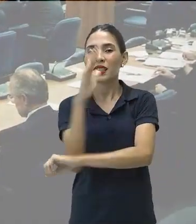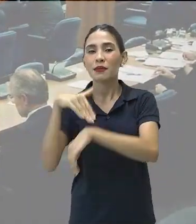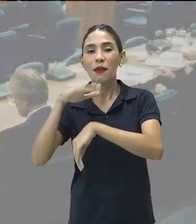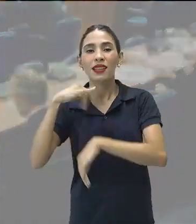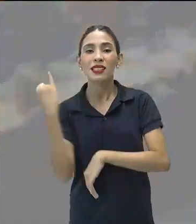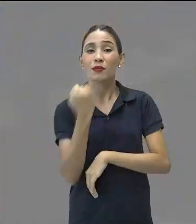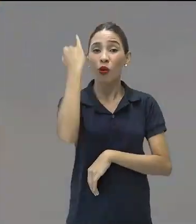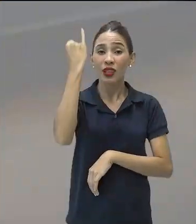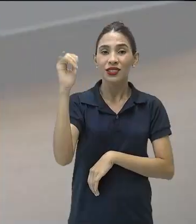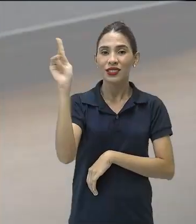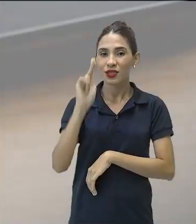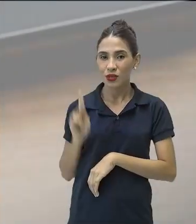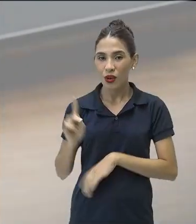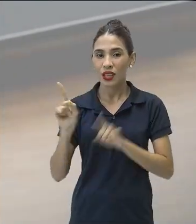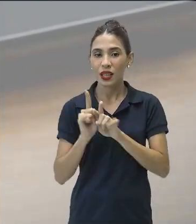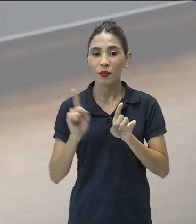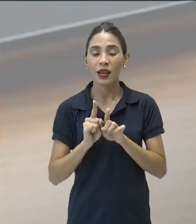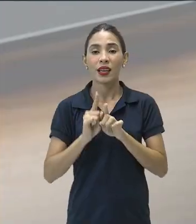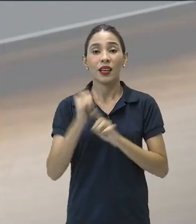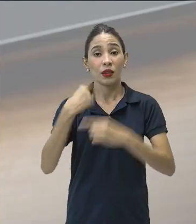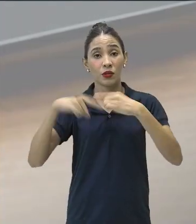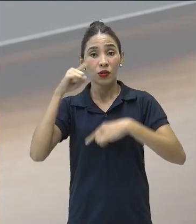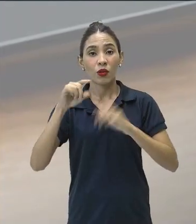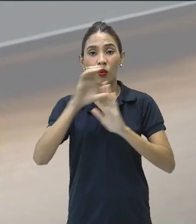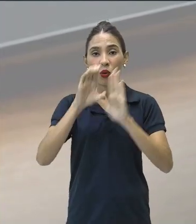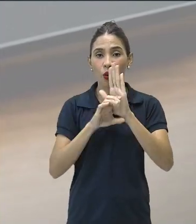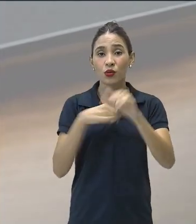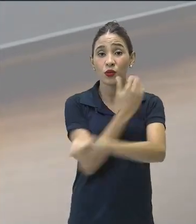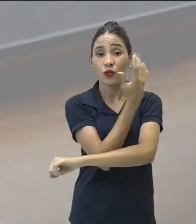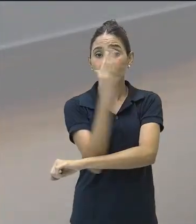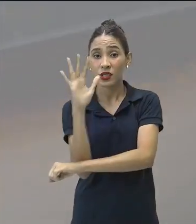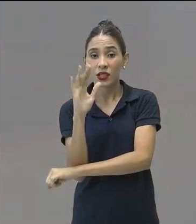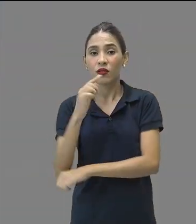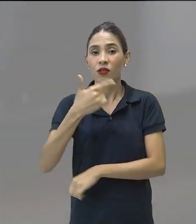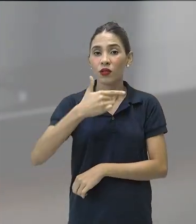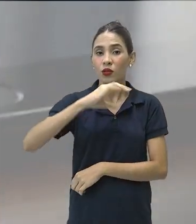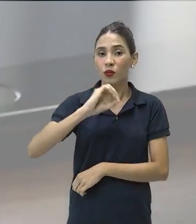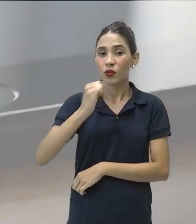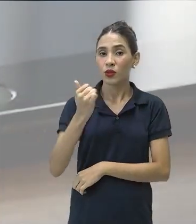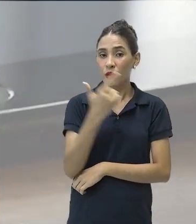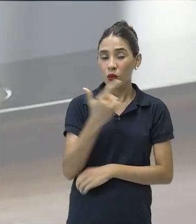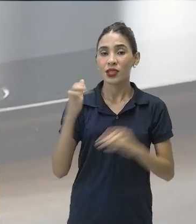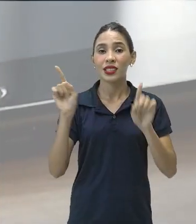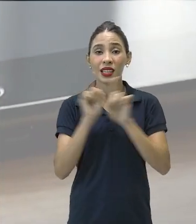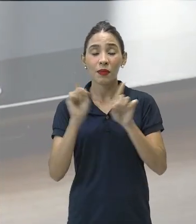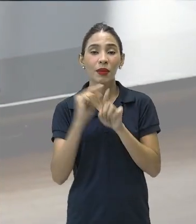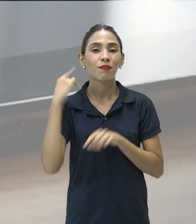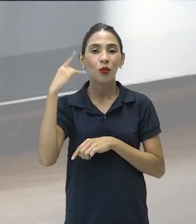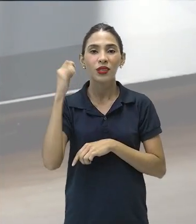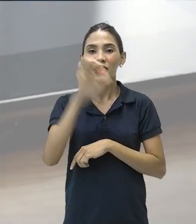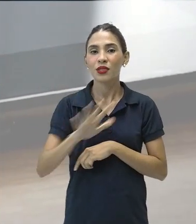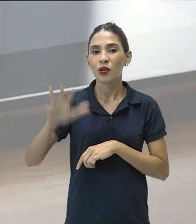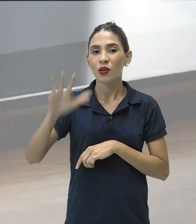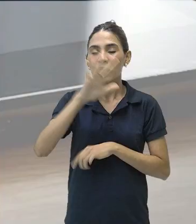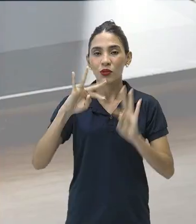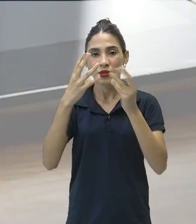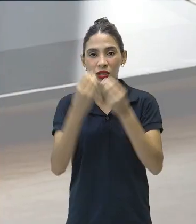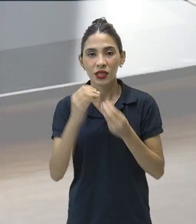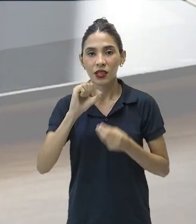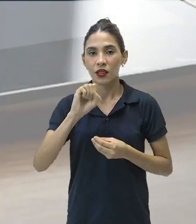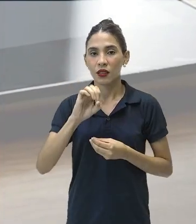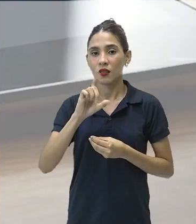importantes da nossa história: a atualização do Código Florestal, 2012, e a Política Nacional de Resíduos